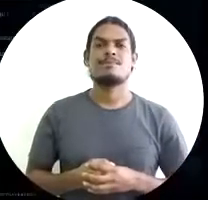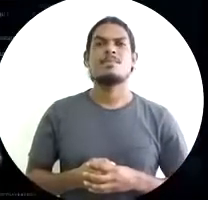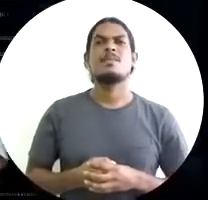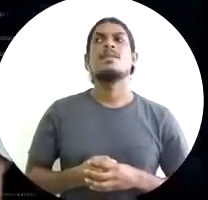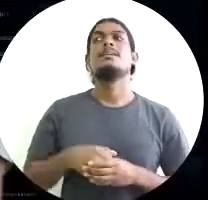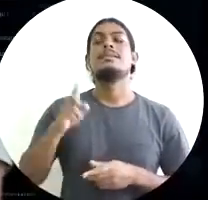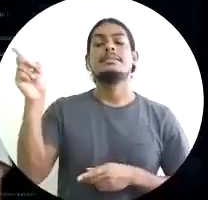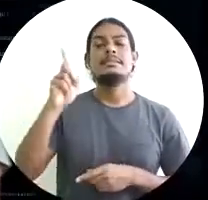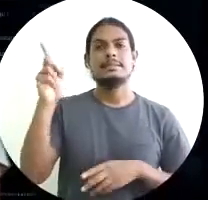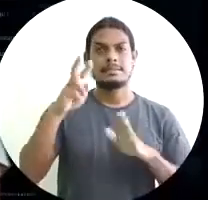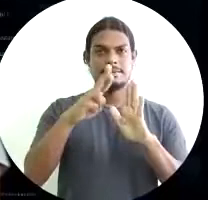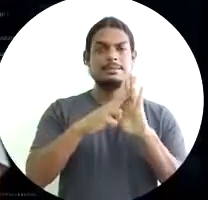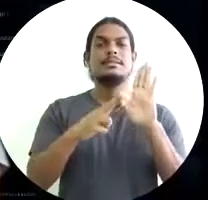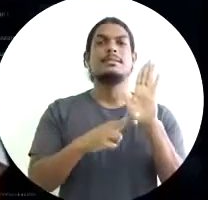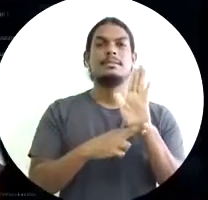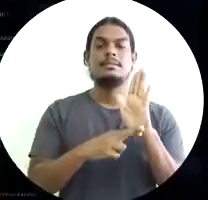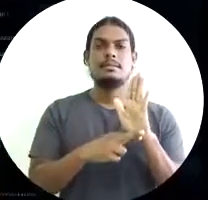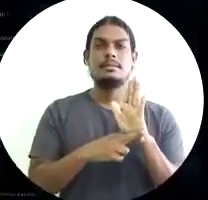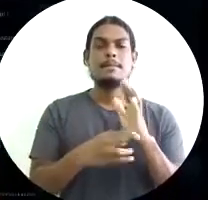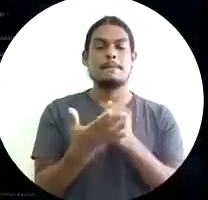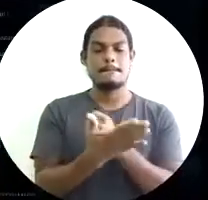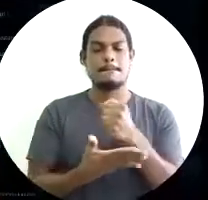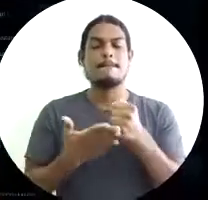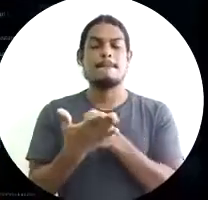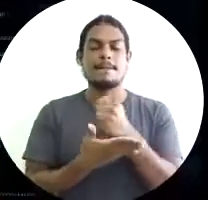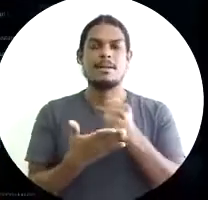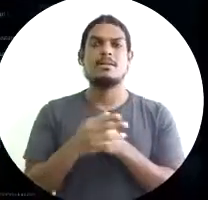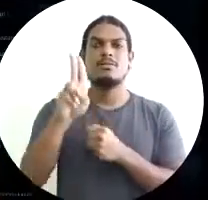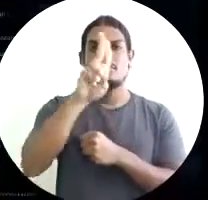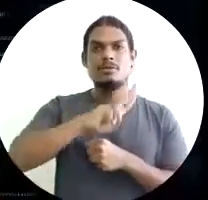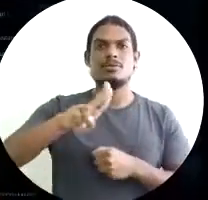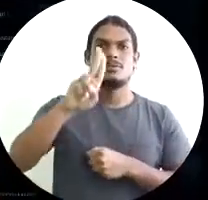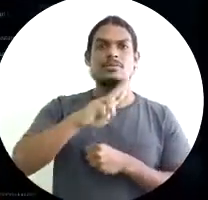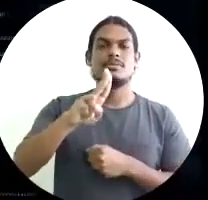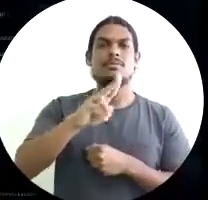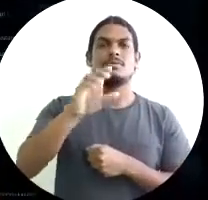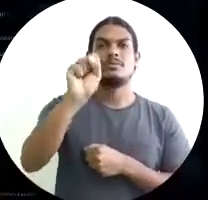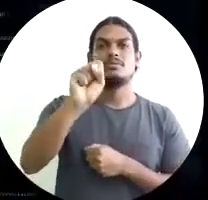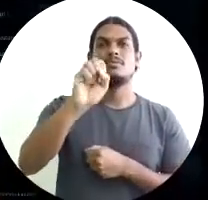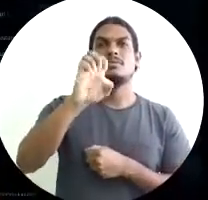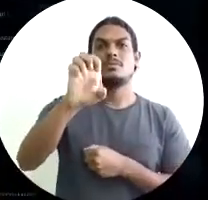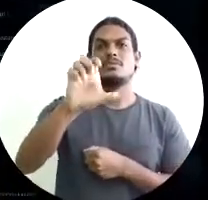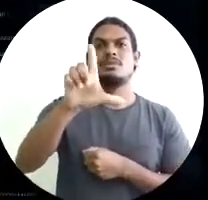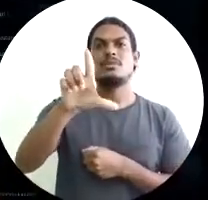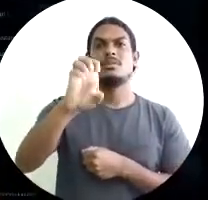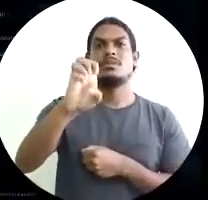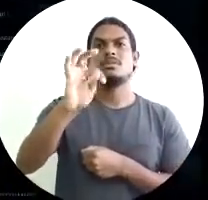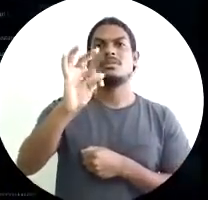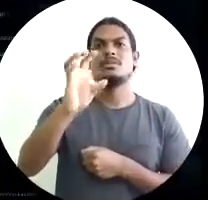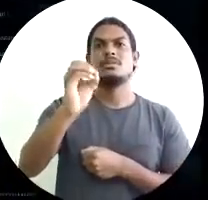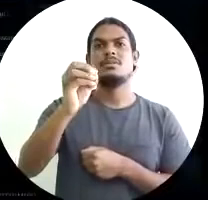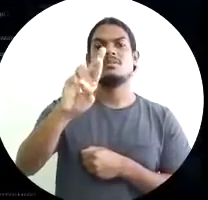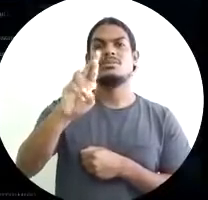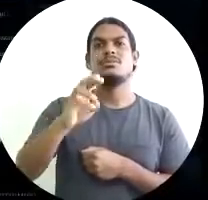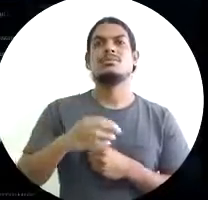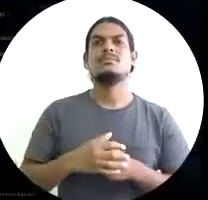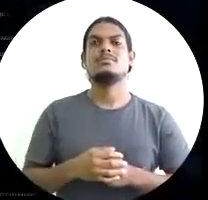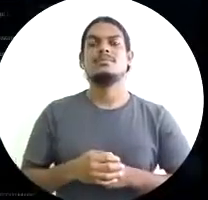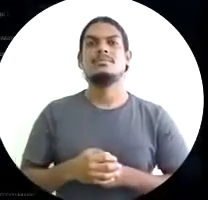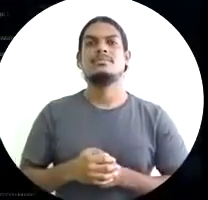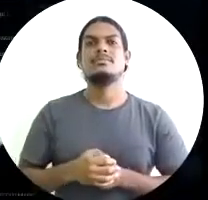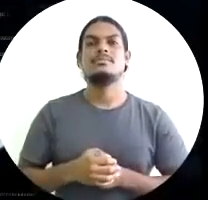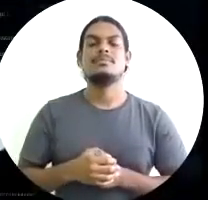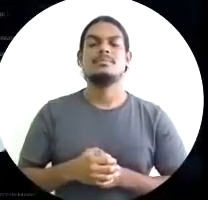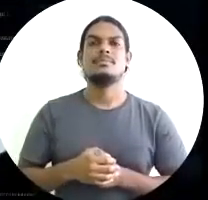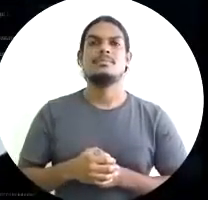um determinado seletor. Então isso você não pode desobedecer. Agora, se ela é maiúscula ou minúscula, tanto